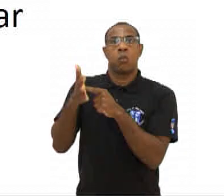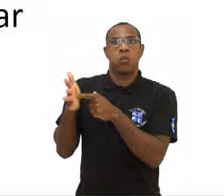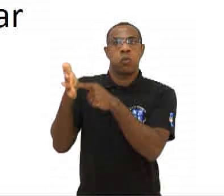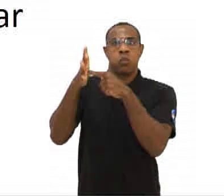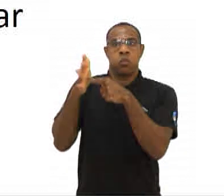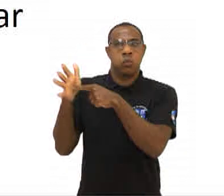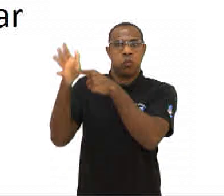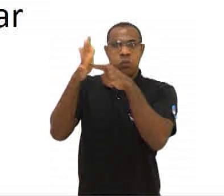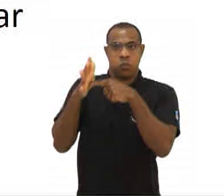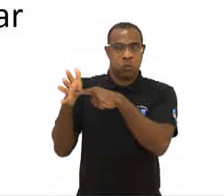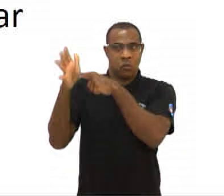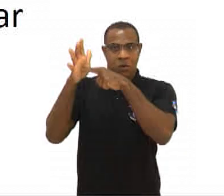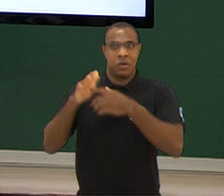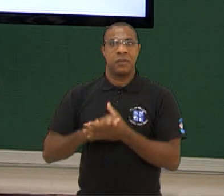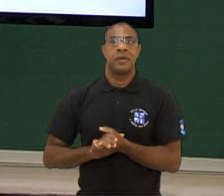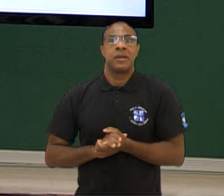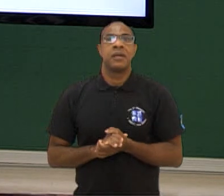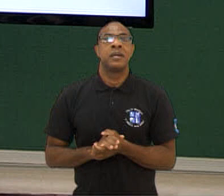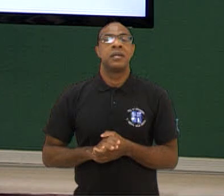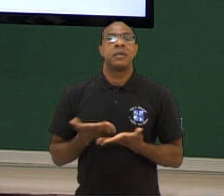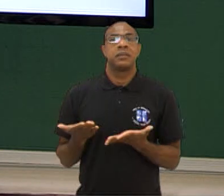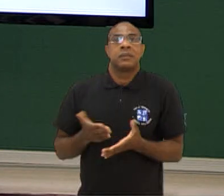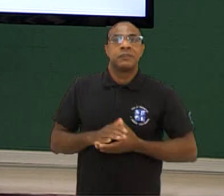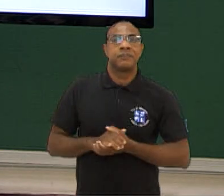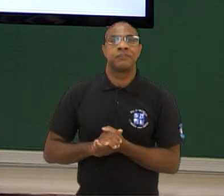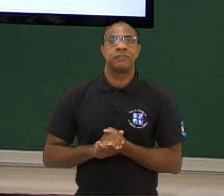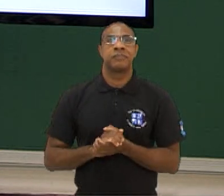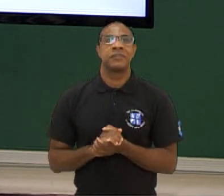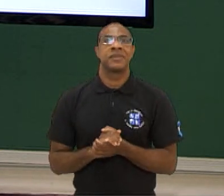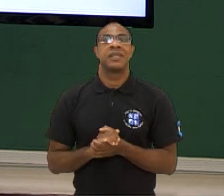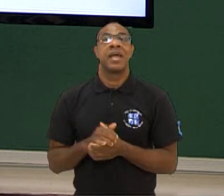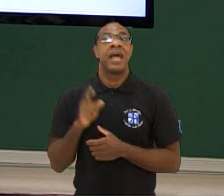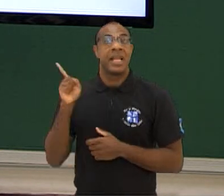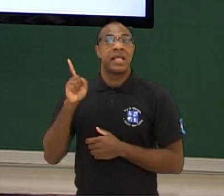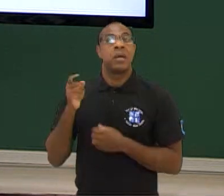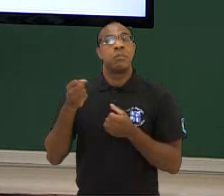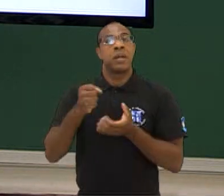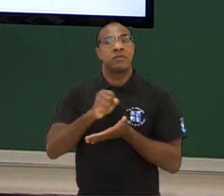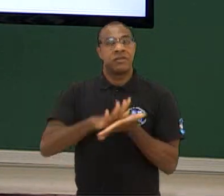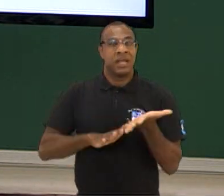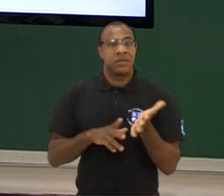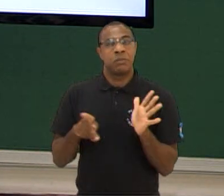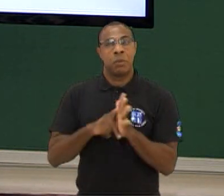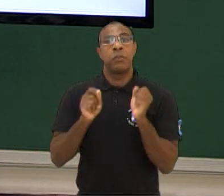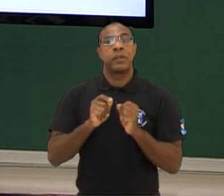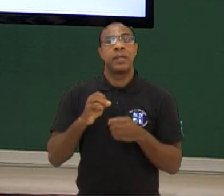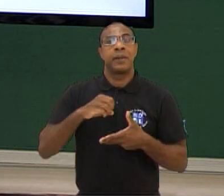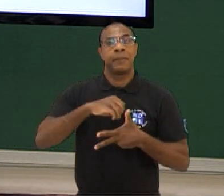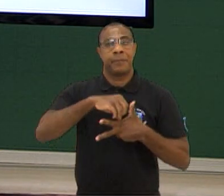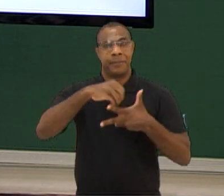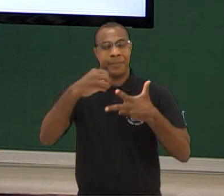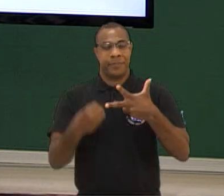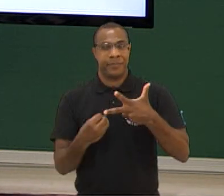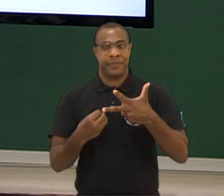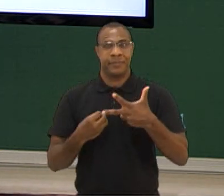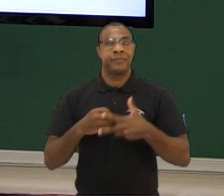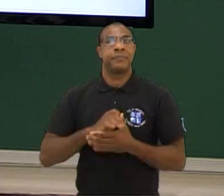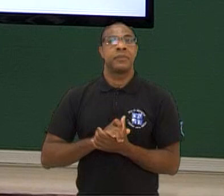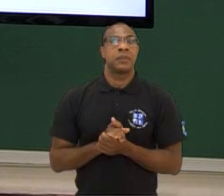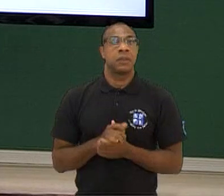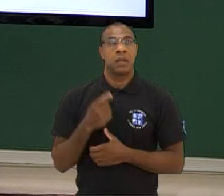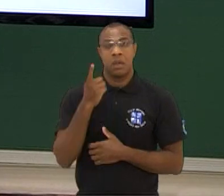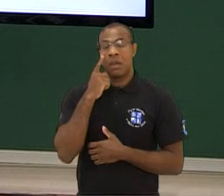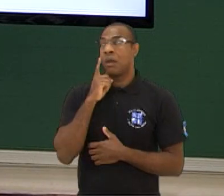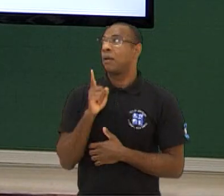vela de um barco. Né? Um exercício bem caracterizado de Enem, inclusive, gente. Bem, vejam, né, você